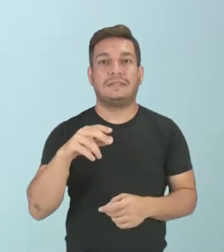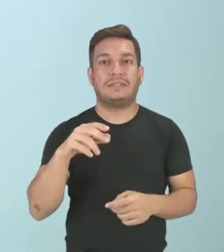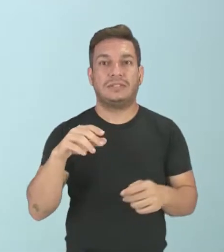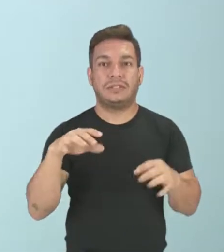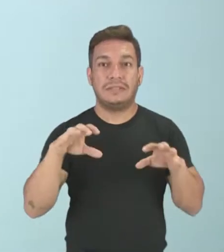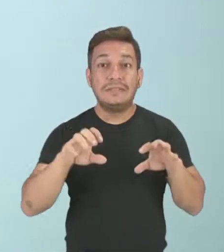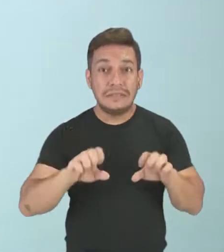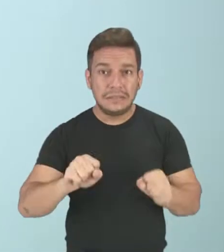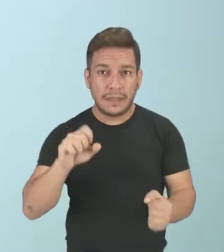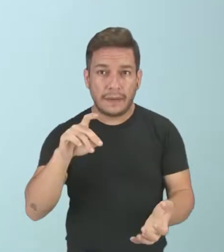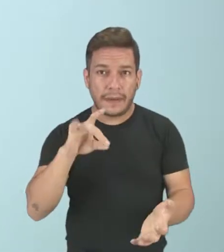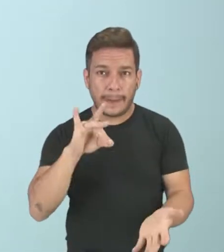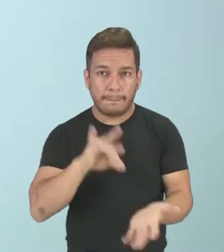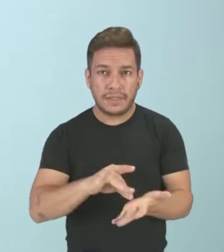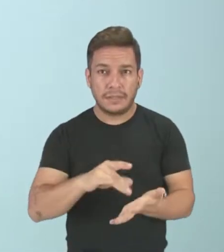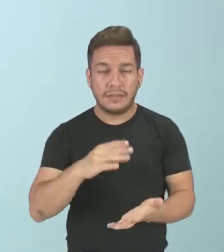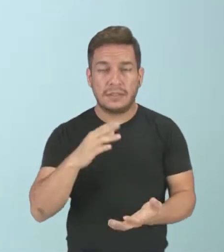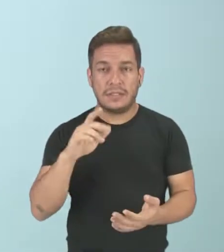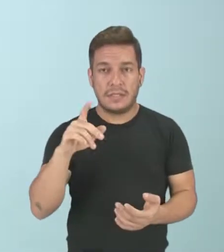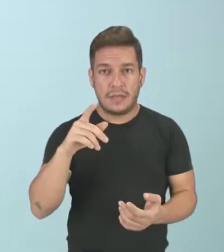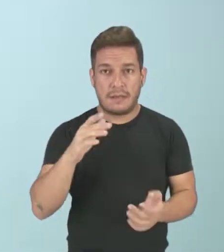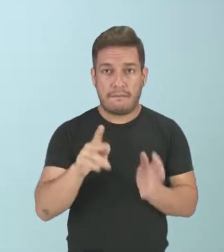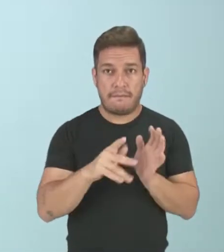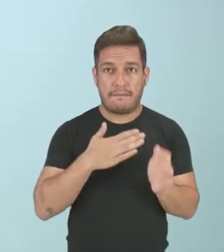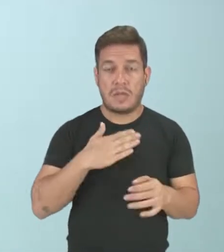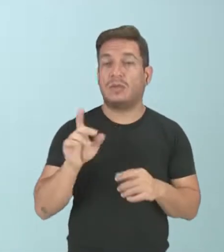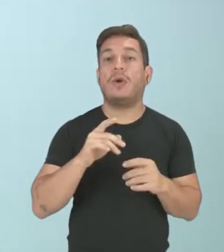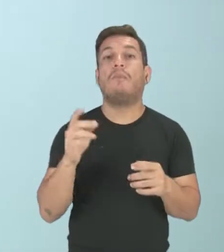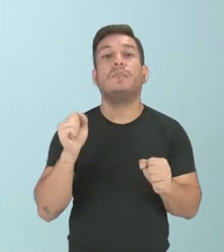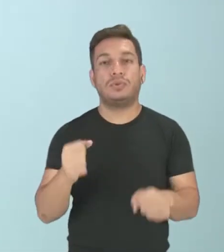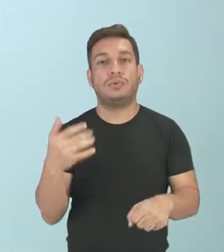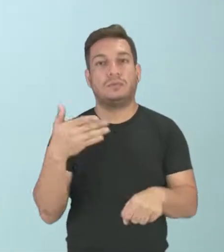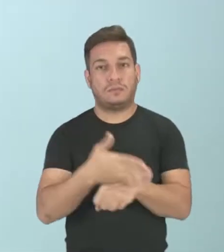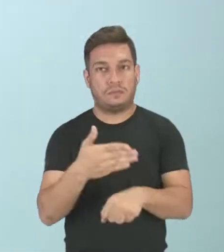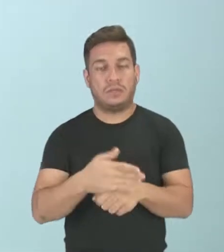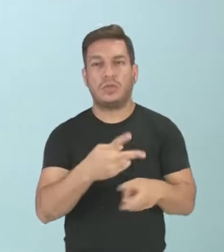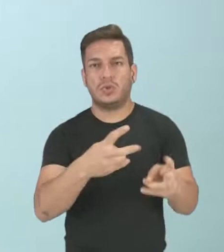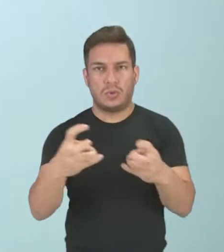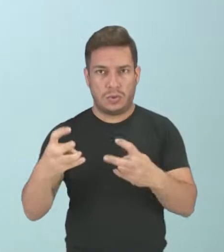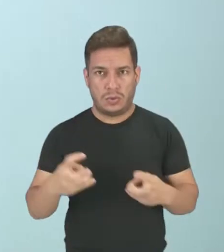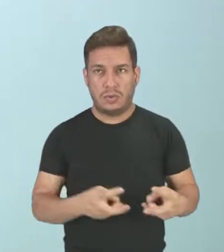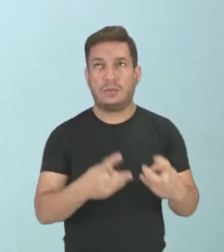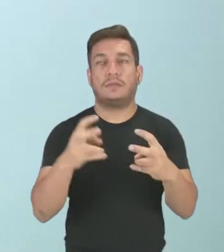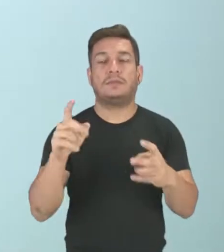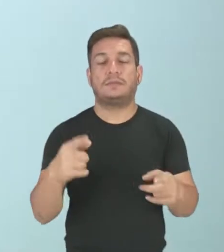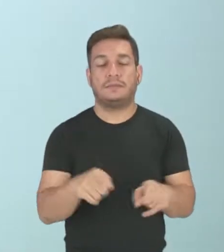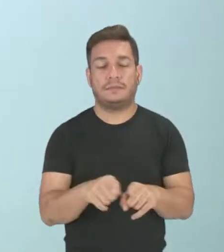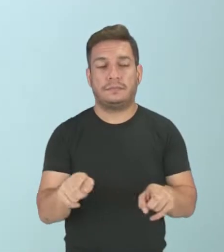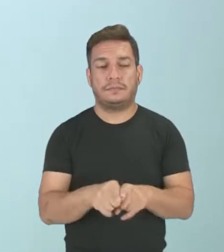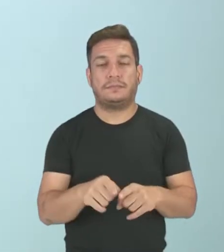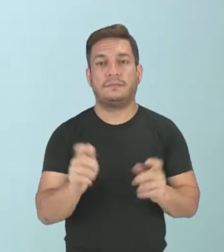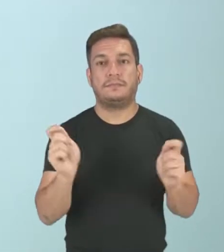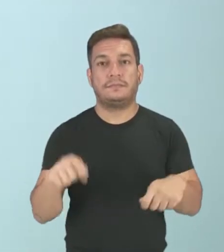dono definitivo dessas capitanias hereditárias. Eles podiam ocupar, eles podiam explorar,